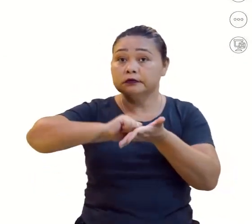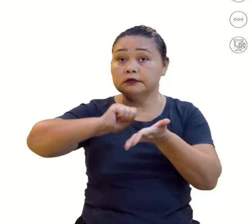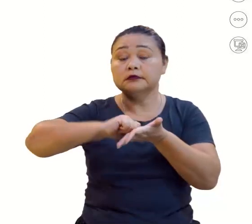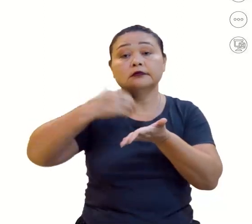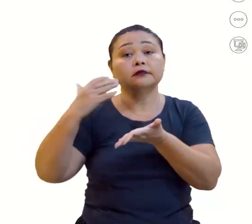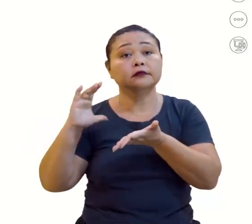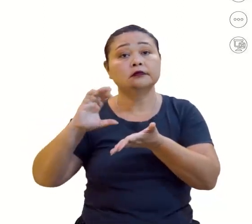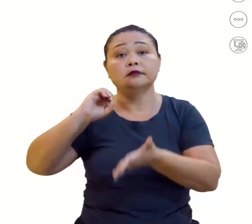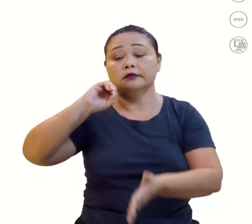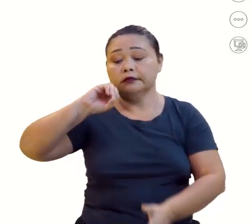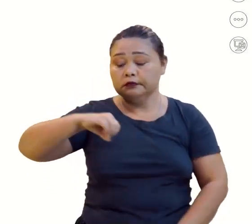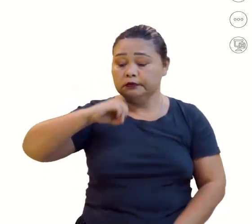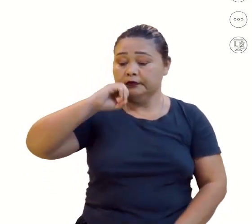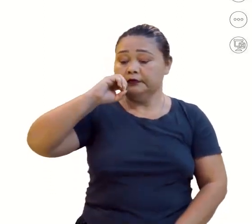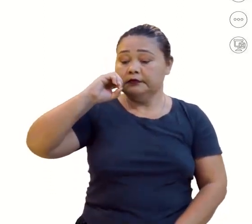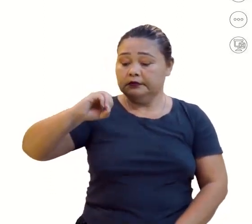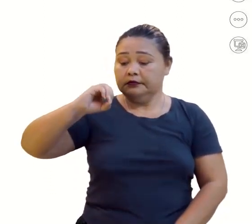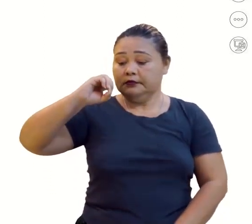valor